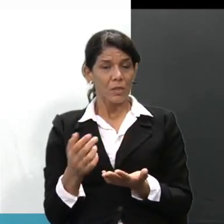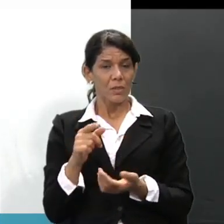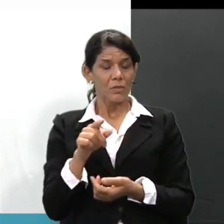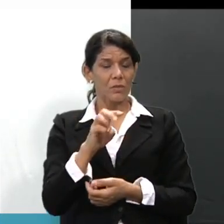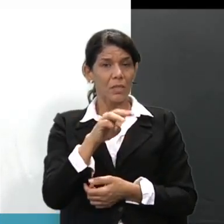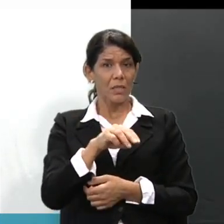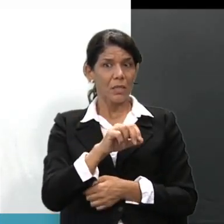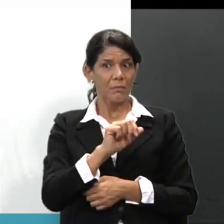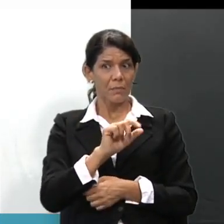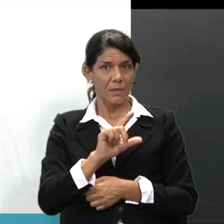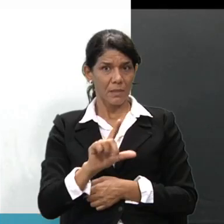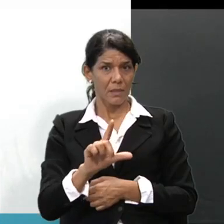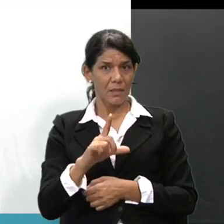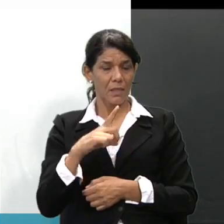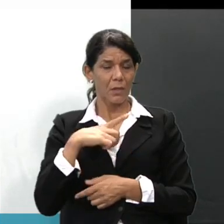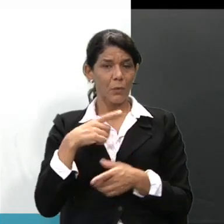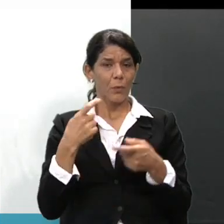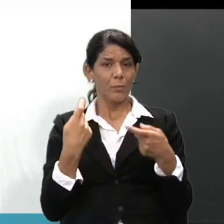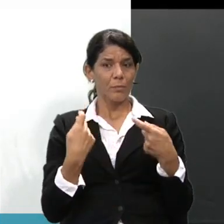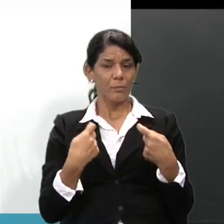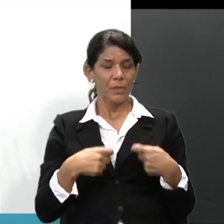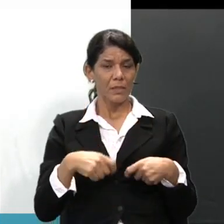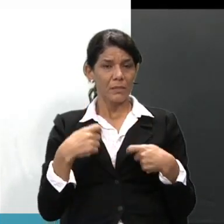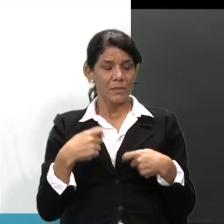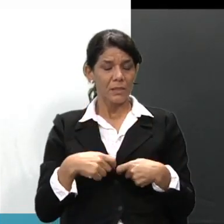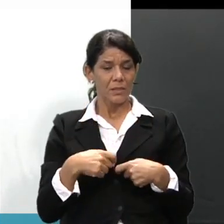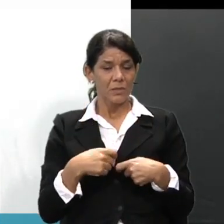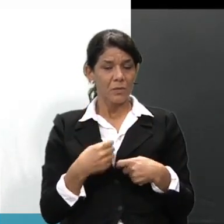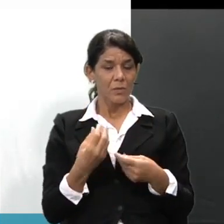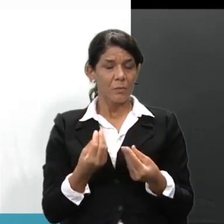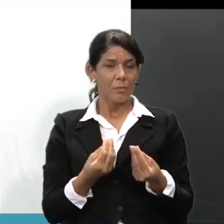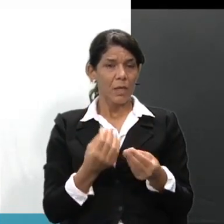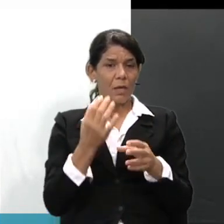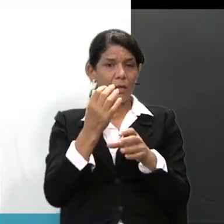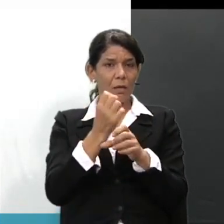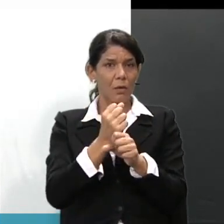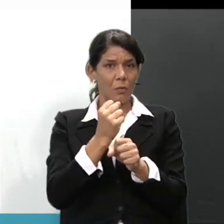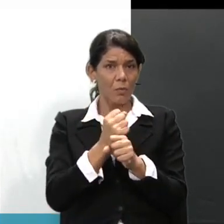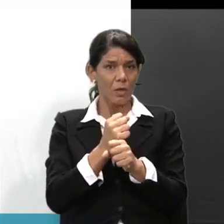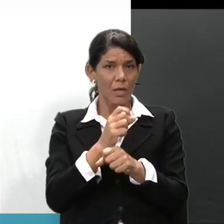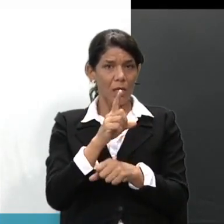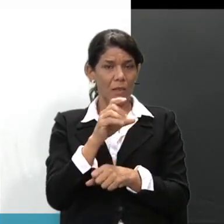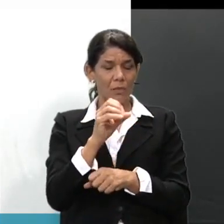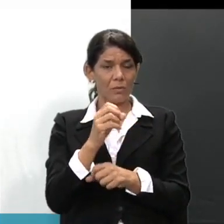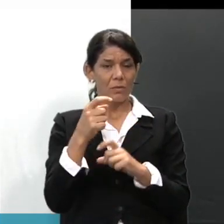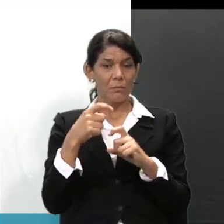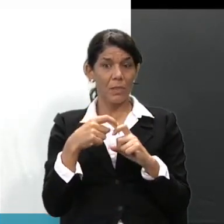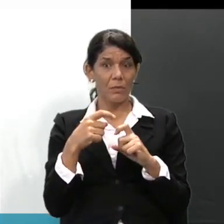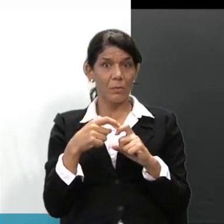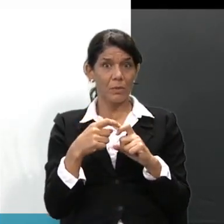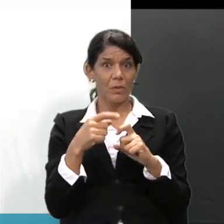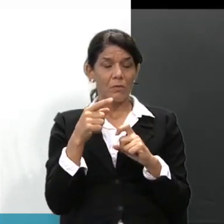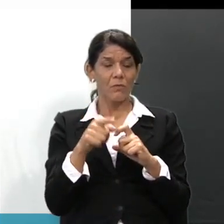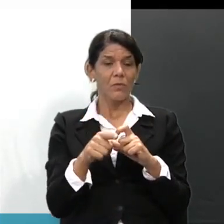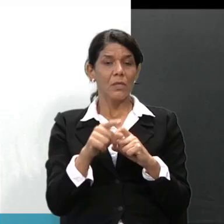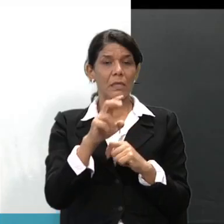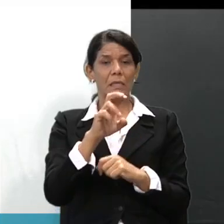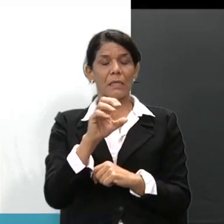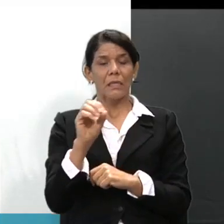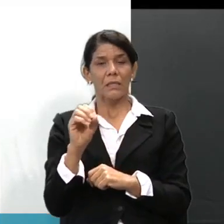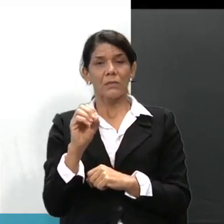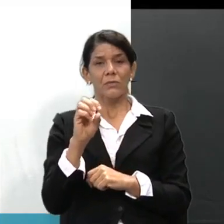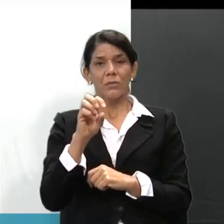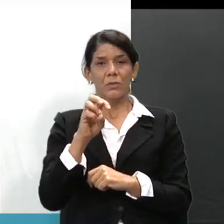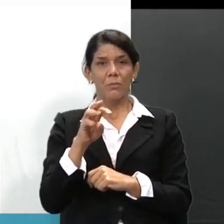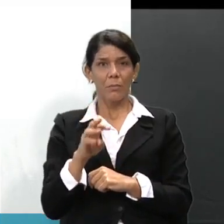Quantos ml eu vou precisar para administrar a dose prescrita pelo médico, que foi de 500